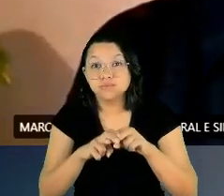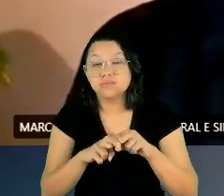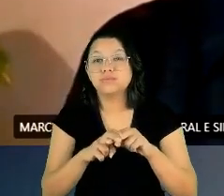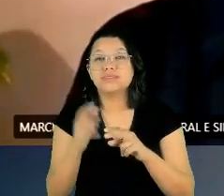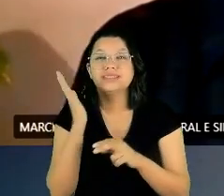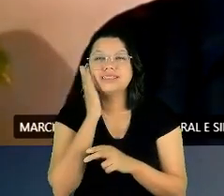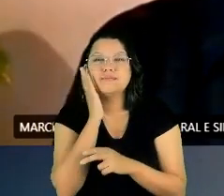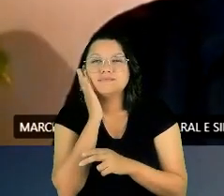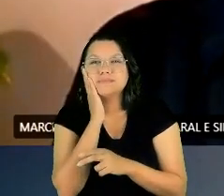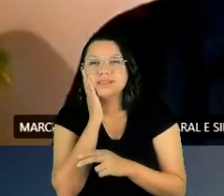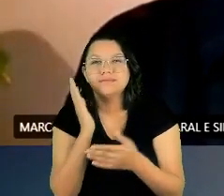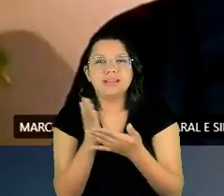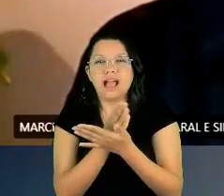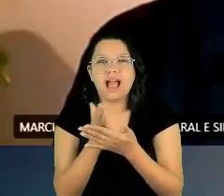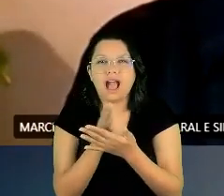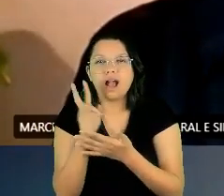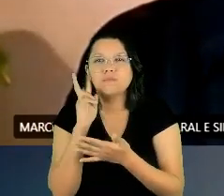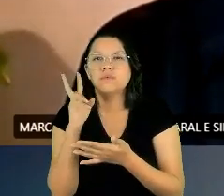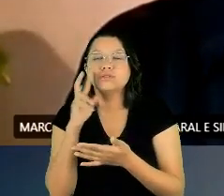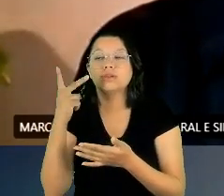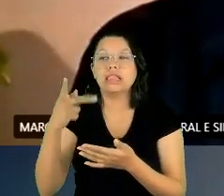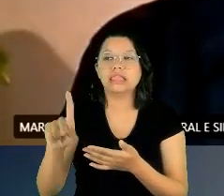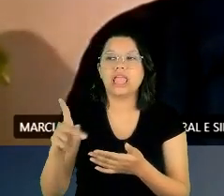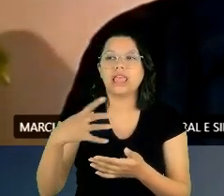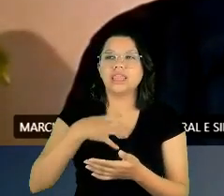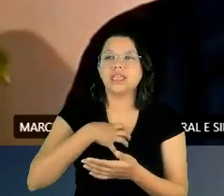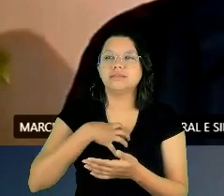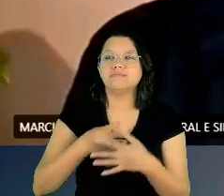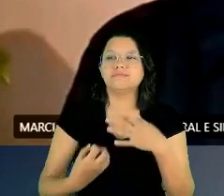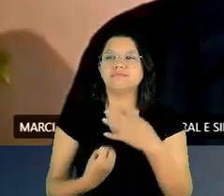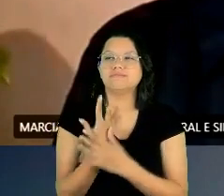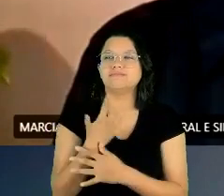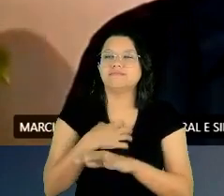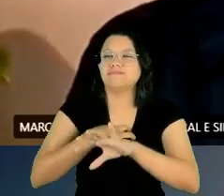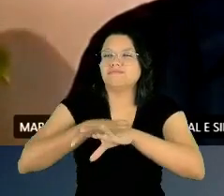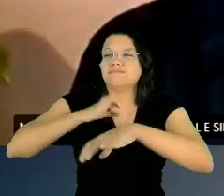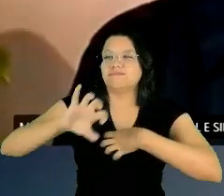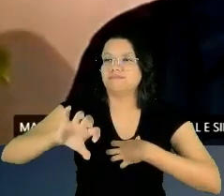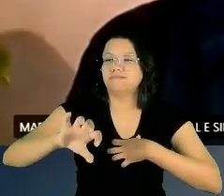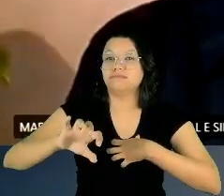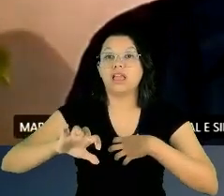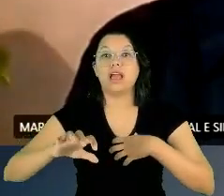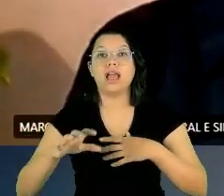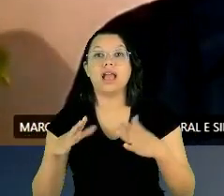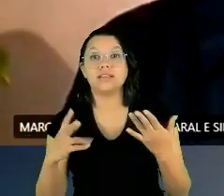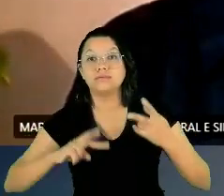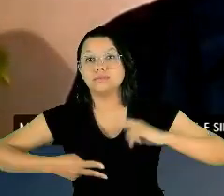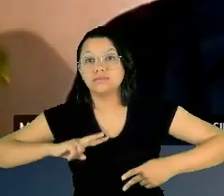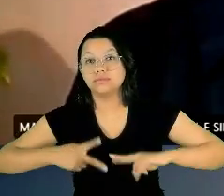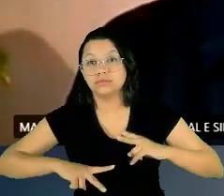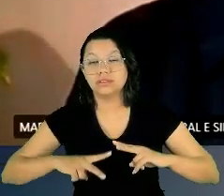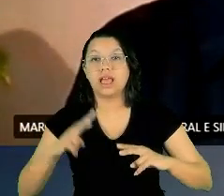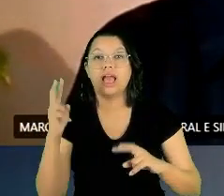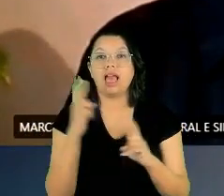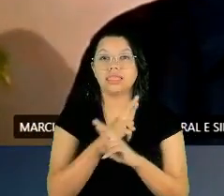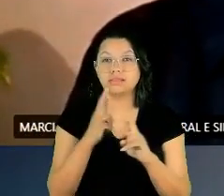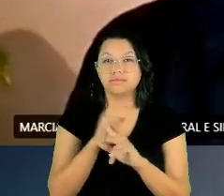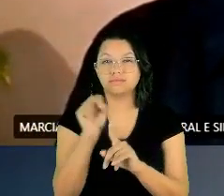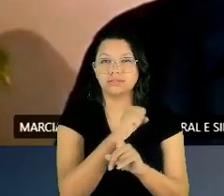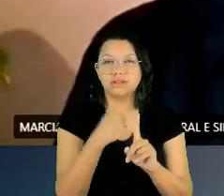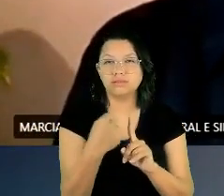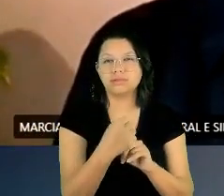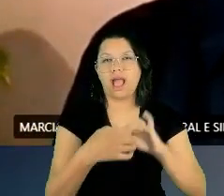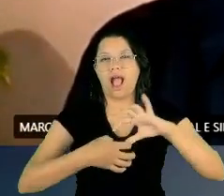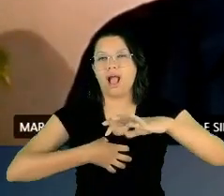outra pessoa apenas por saber alguma história dela que me gera empatia. Então, a ocitocina está relacionada à cognição